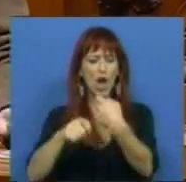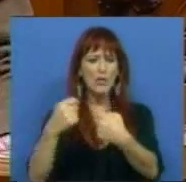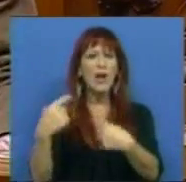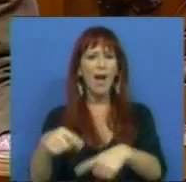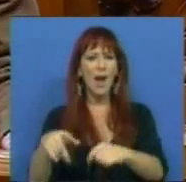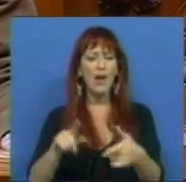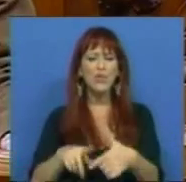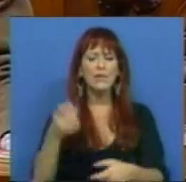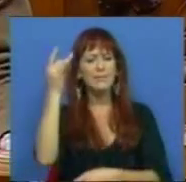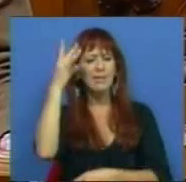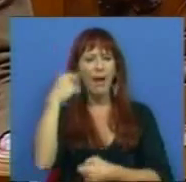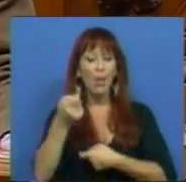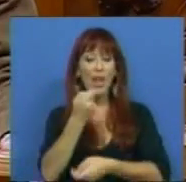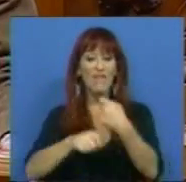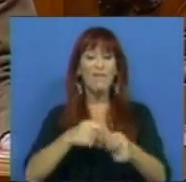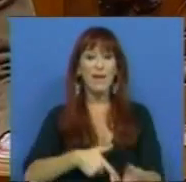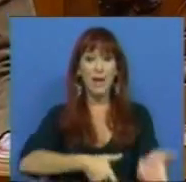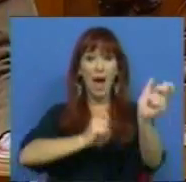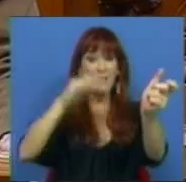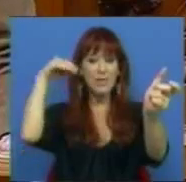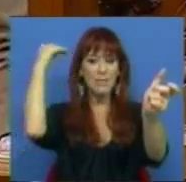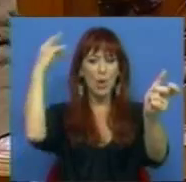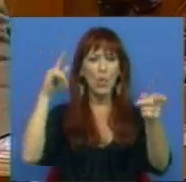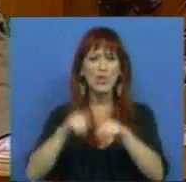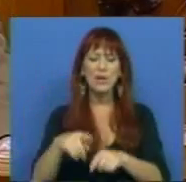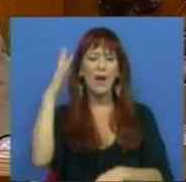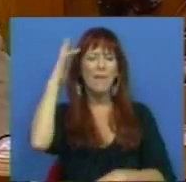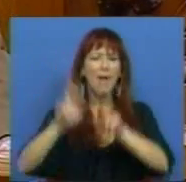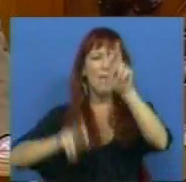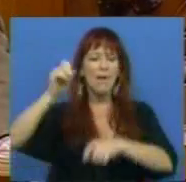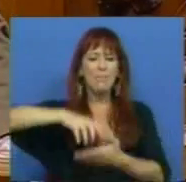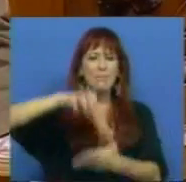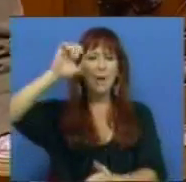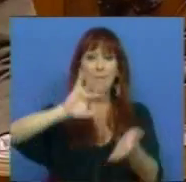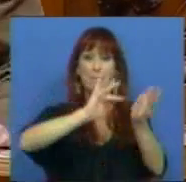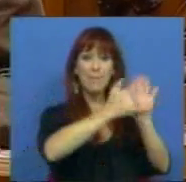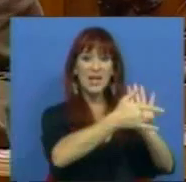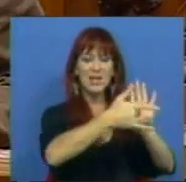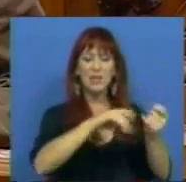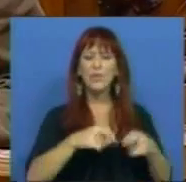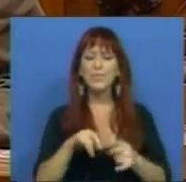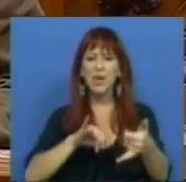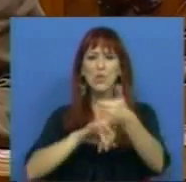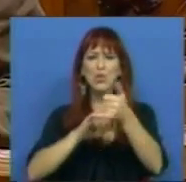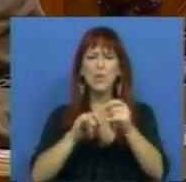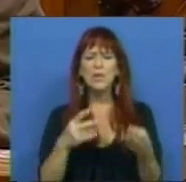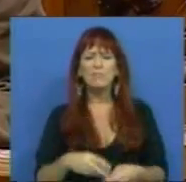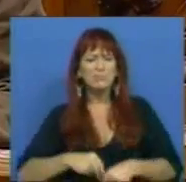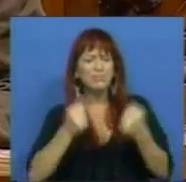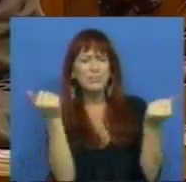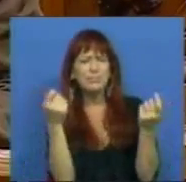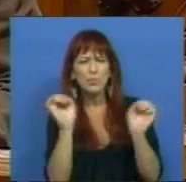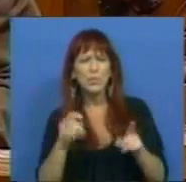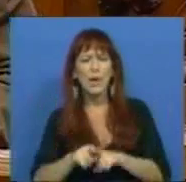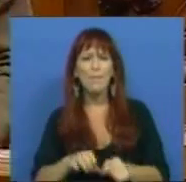negócios com traficantes de armas em Marrocos, com a especulação imobiliária no Brasil e com sociedades fantasma em